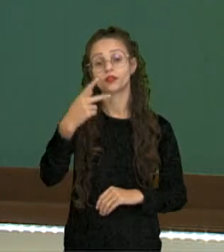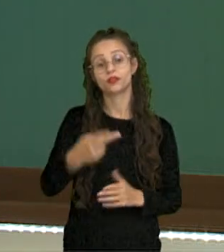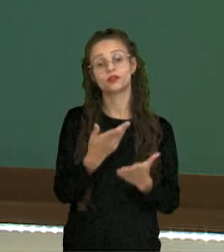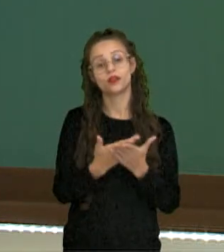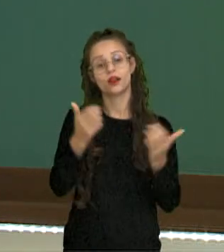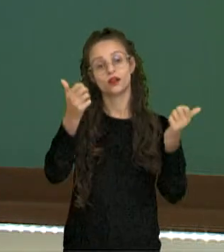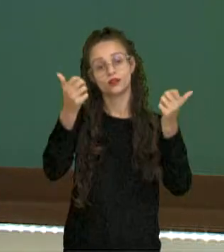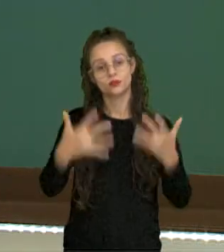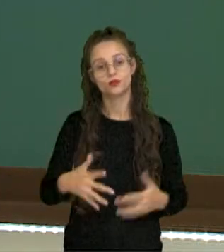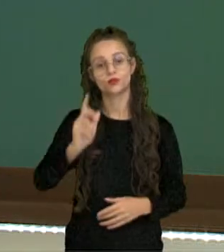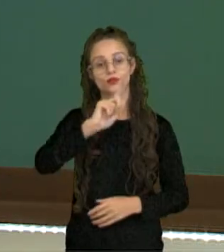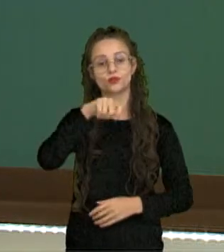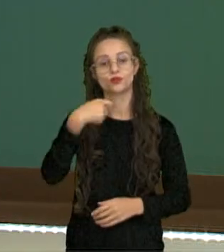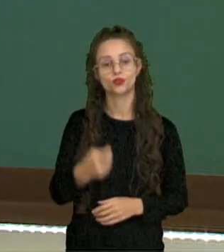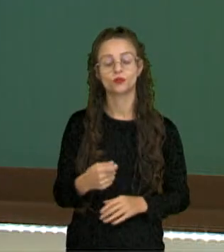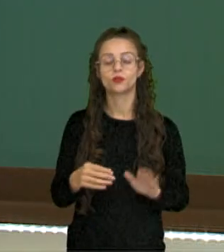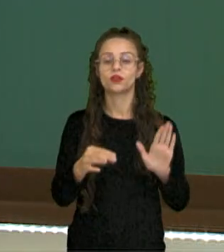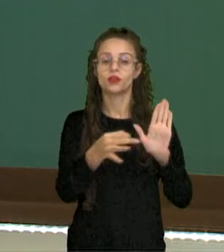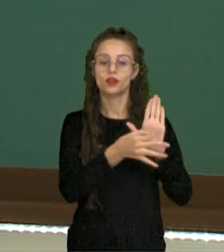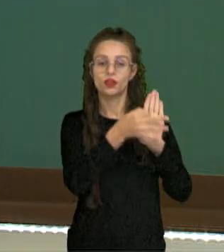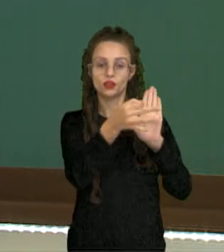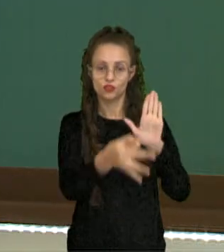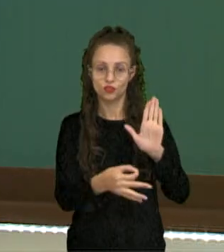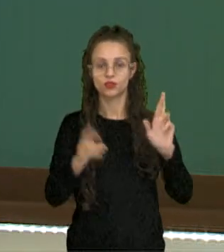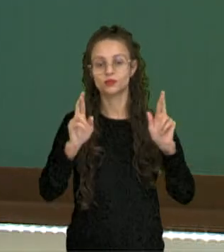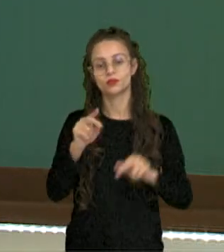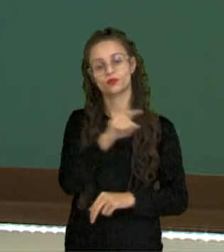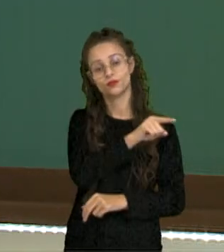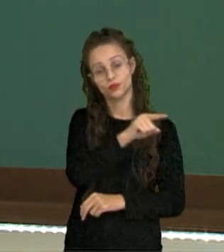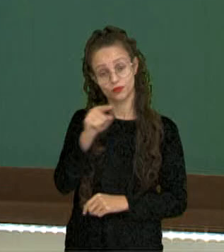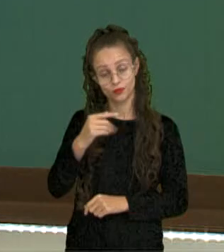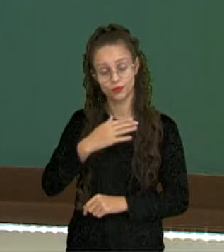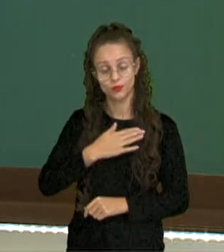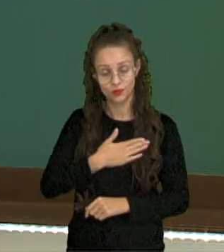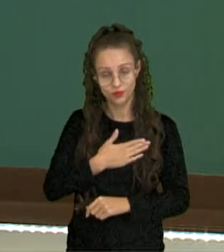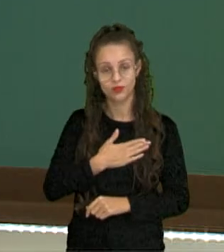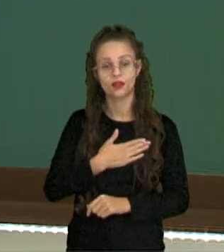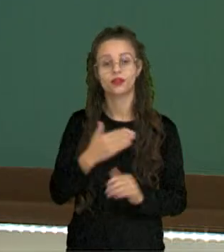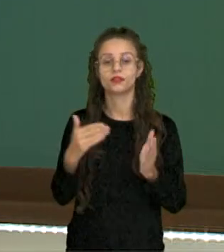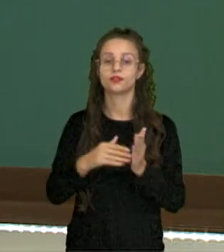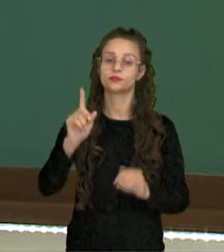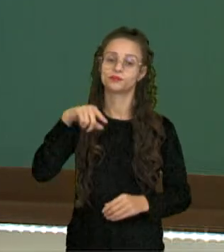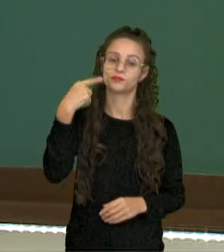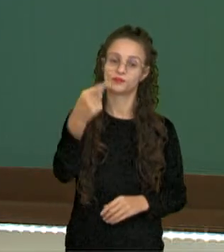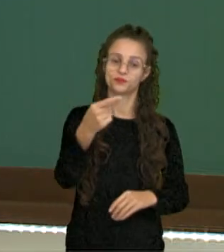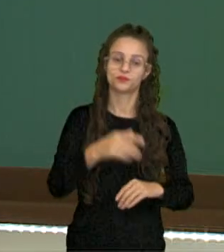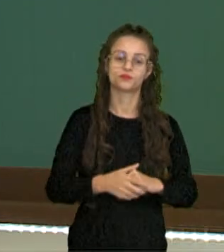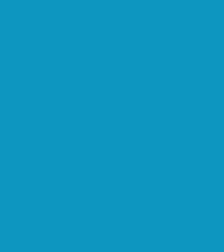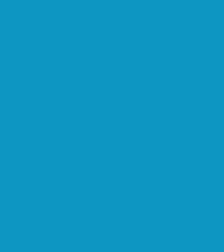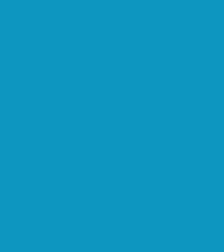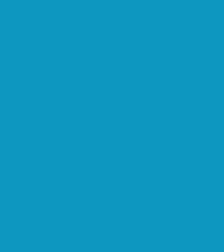vídeo falamos sobre editorial. Espero que vocês tenham gostado e até breve.